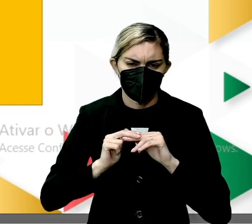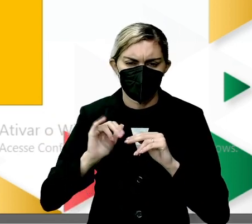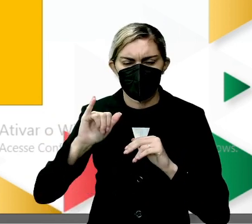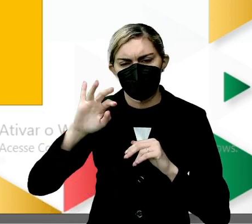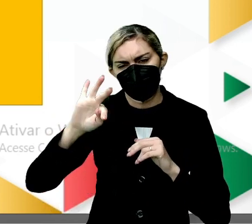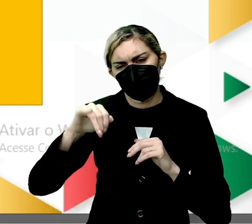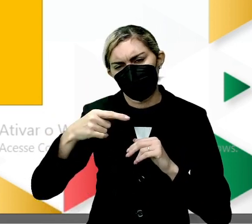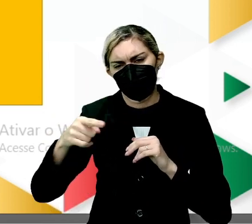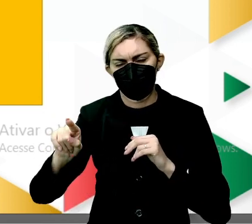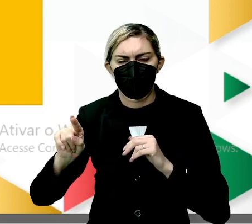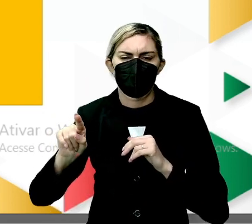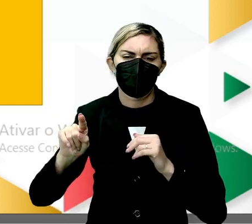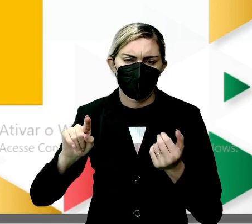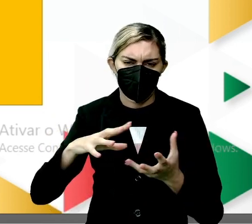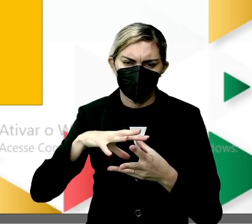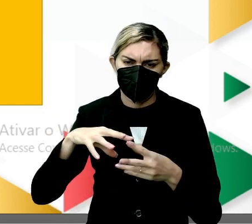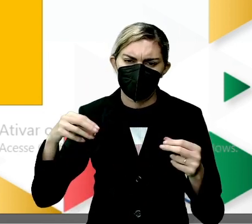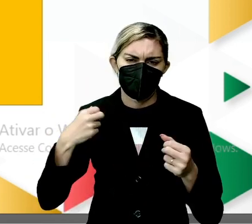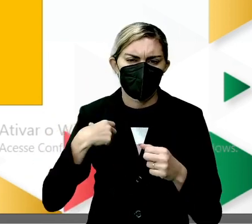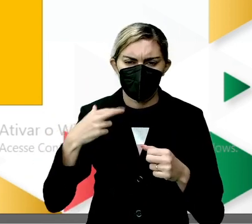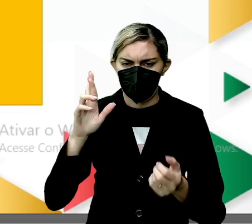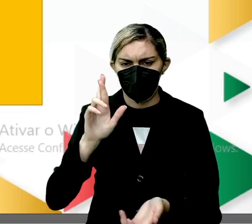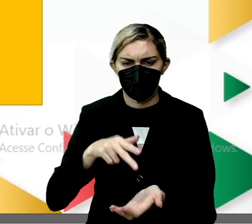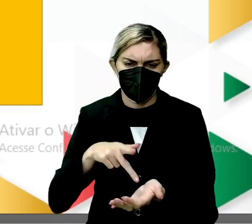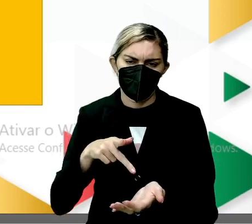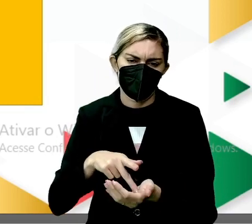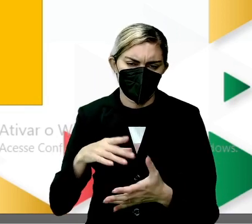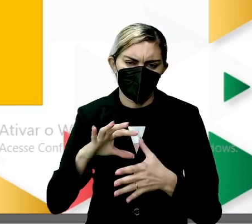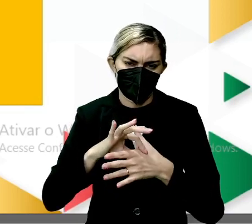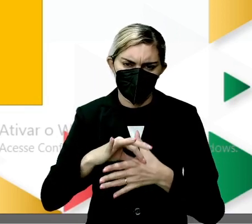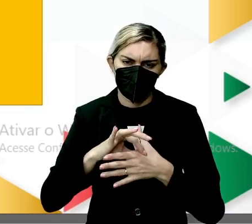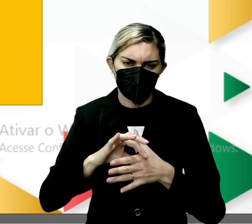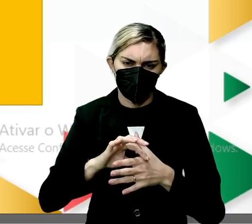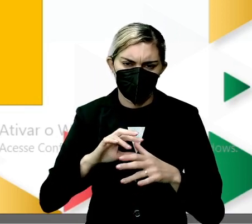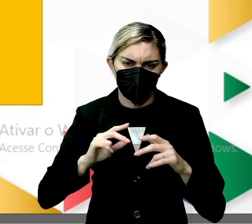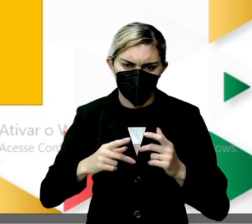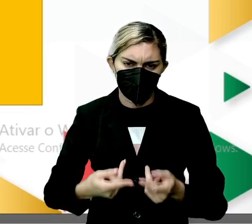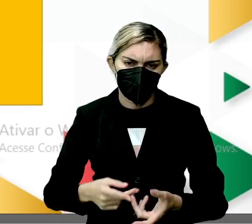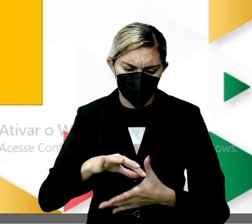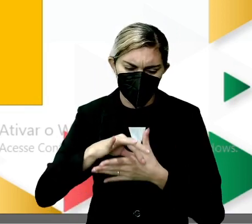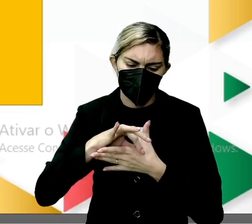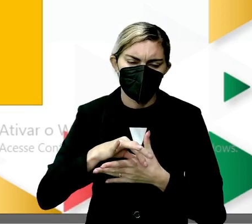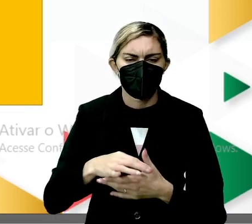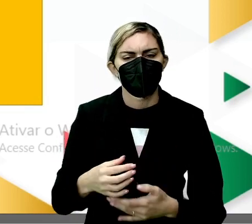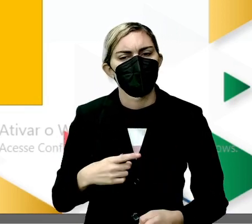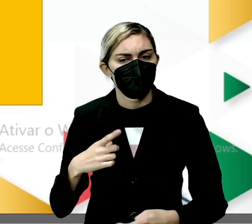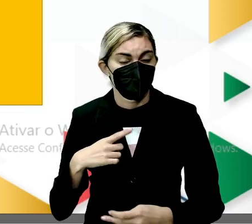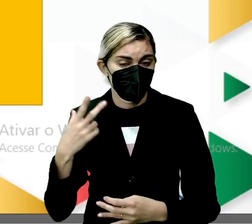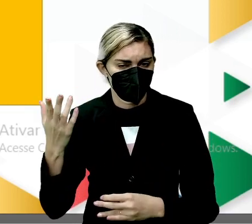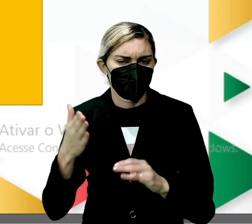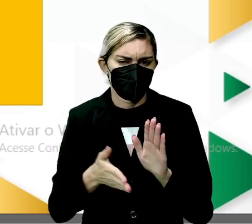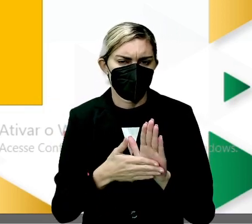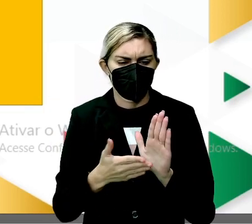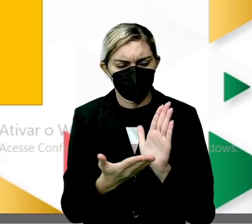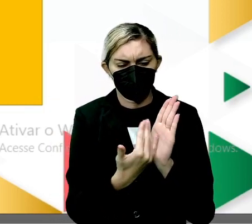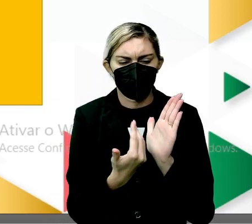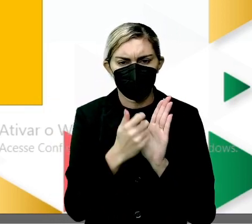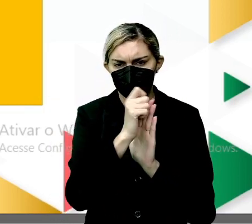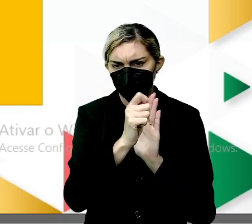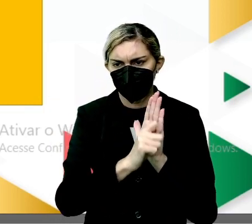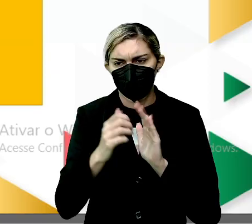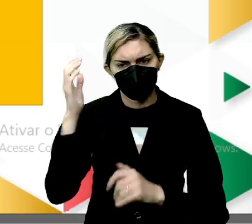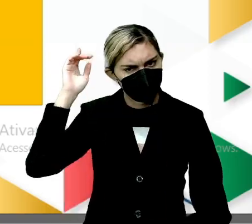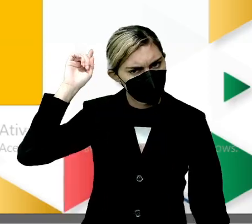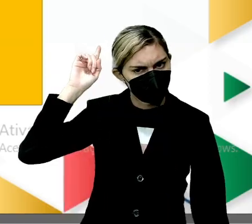intervenção de espíritos na realidade física. Isso aí justamente está pautado no Livro dos